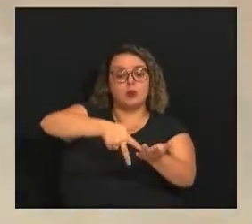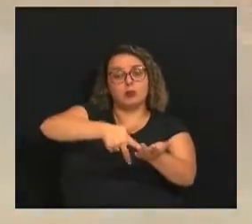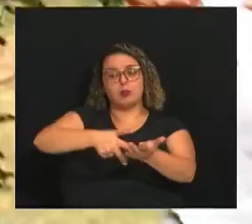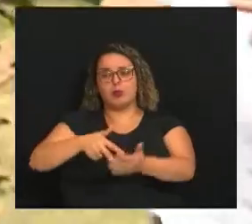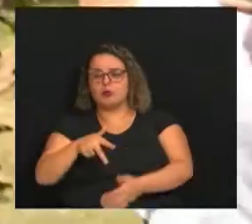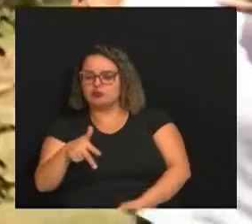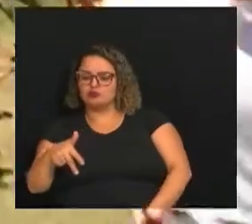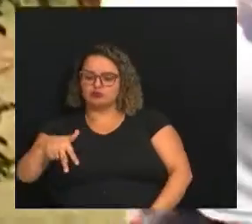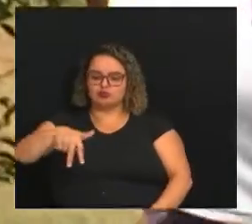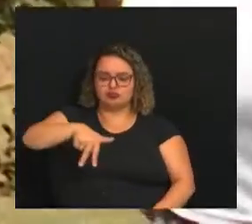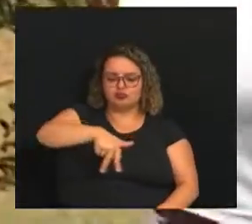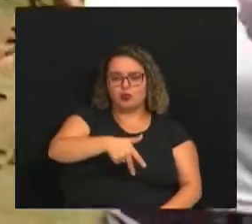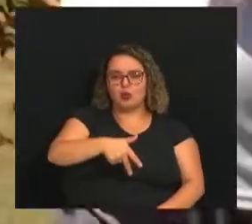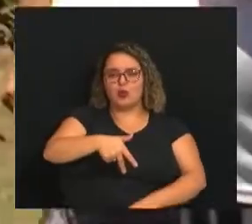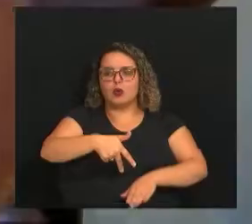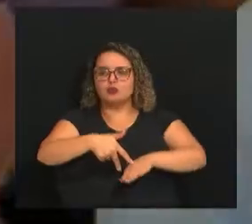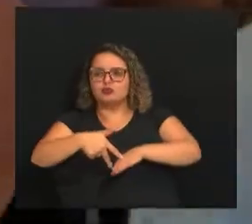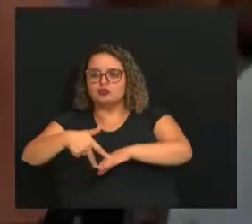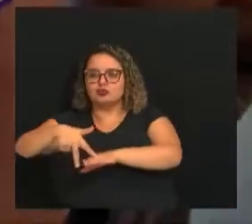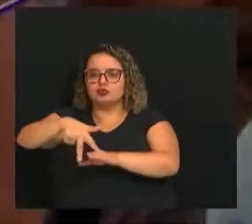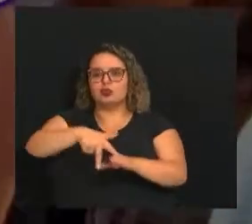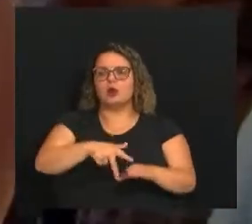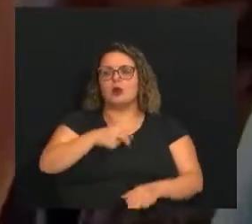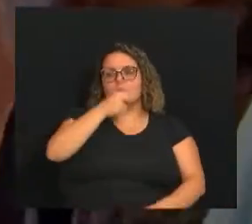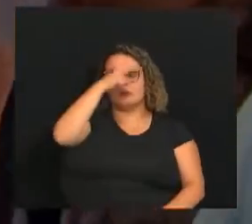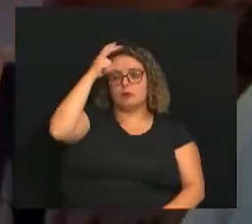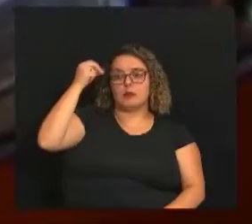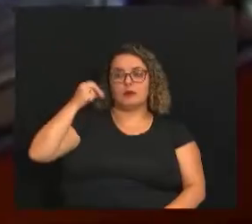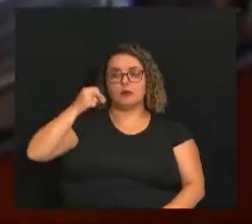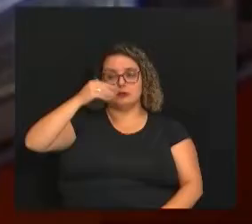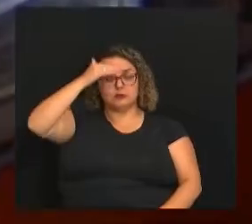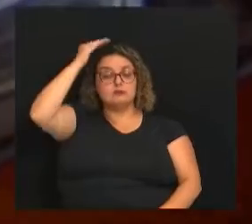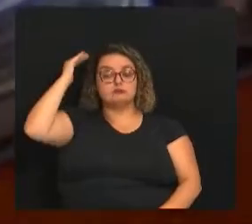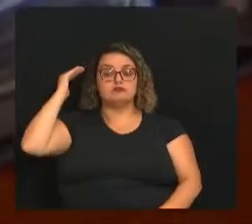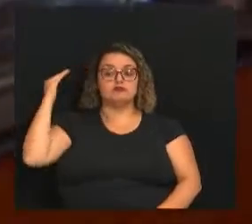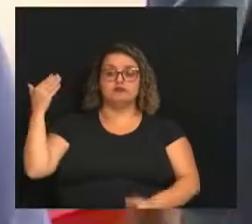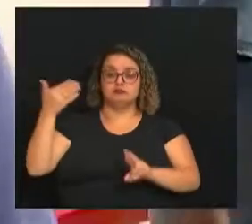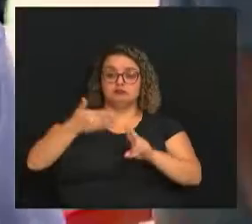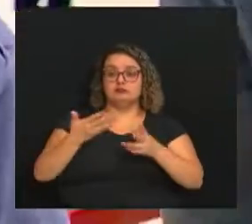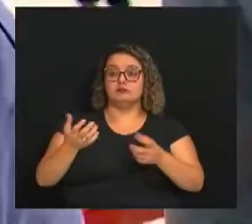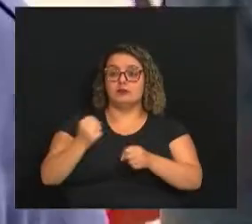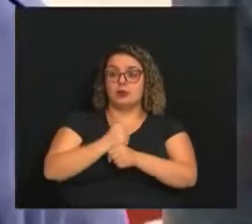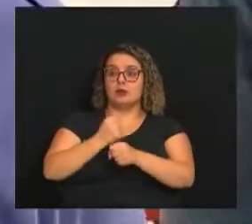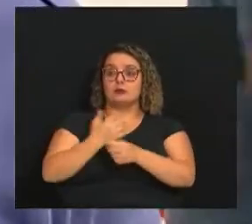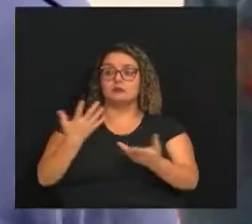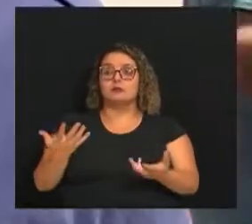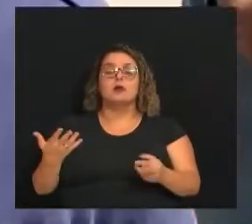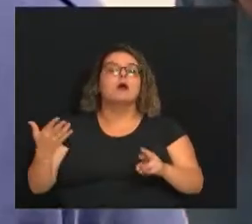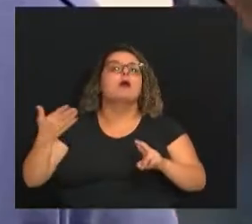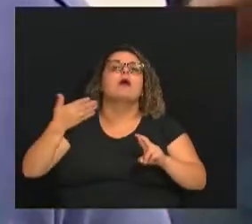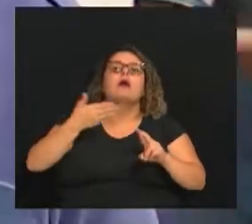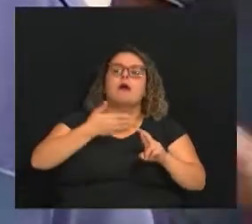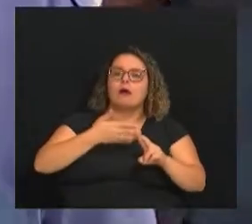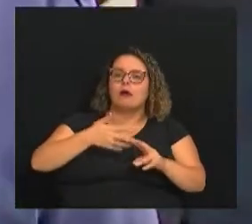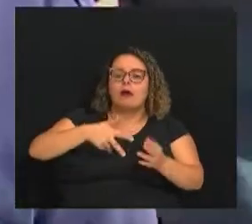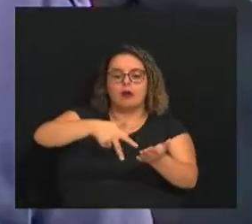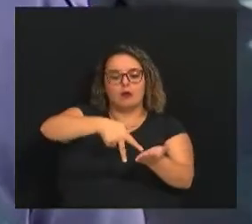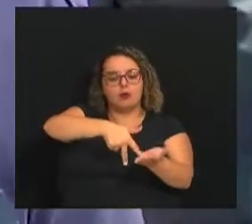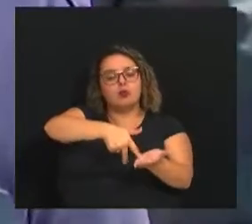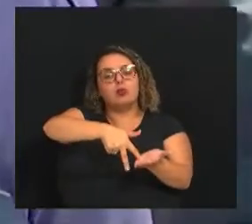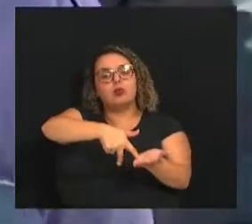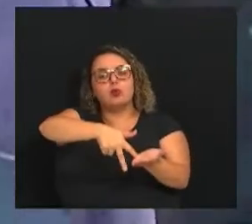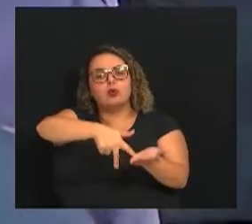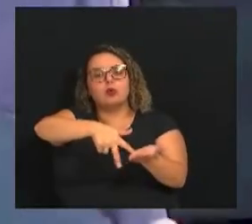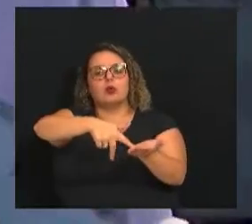manobras. O prefeito Dário Saad comentou sobre a representatividade da obra. representa uma pista de skate